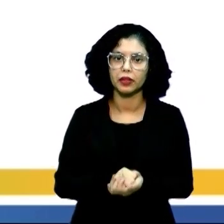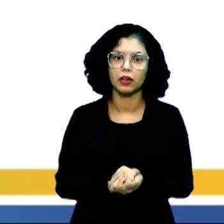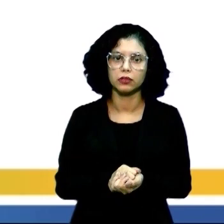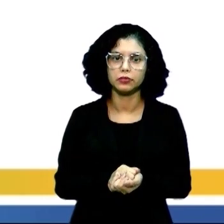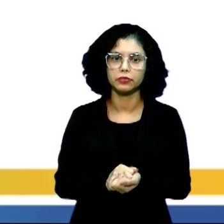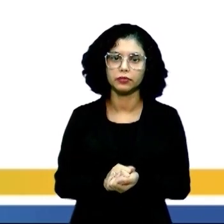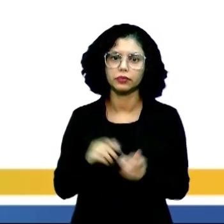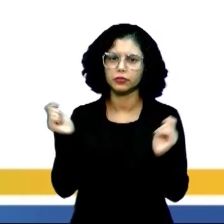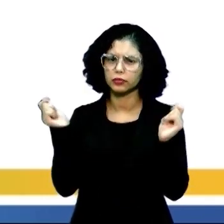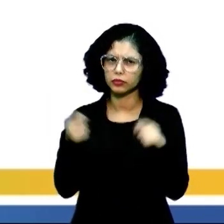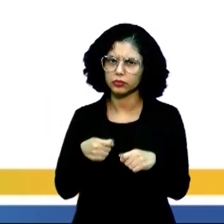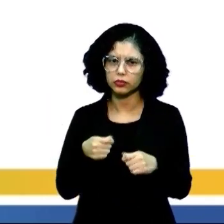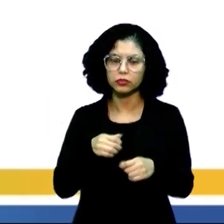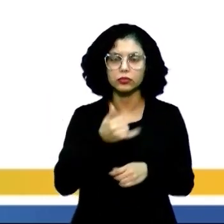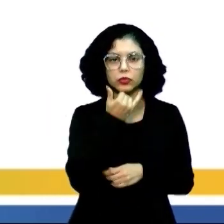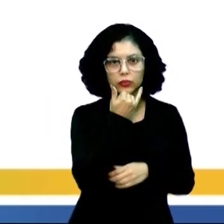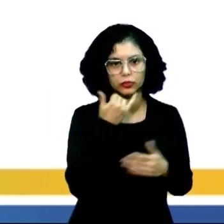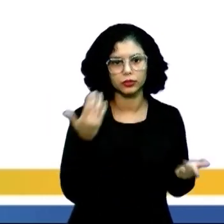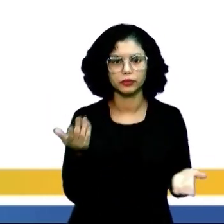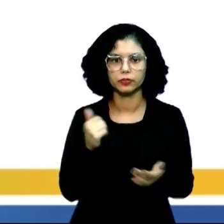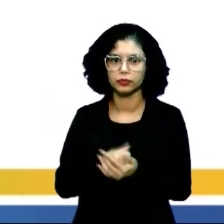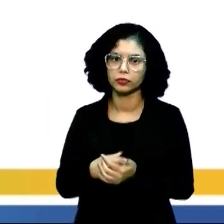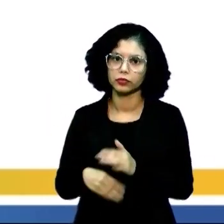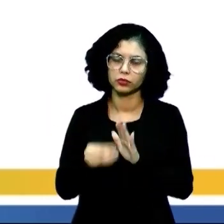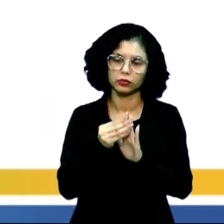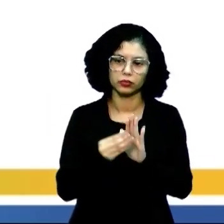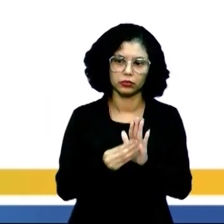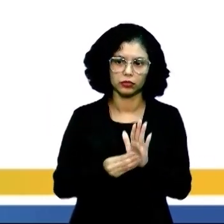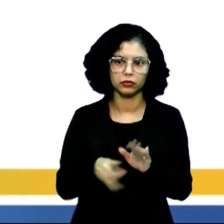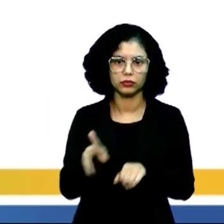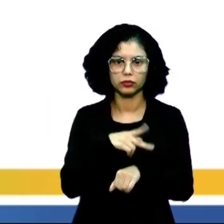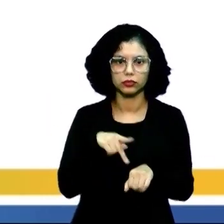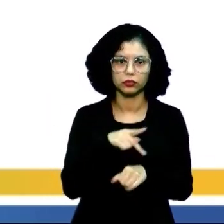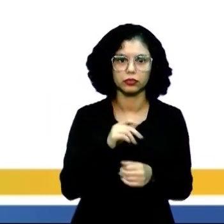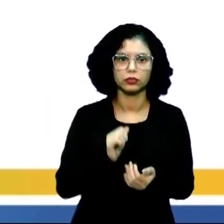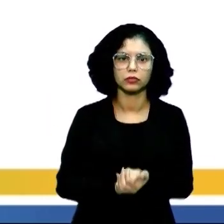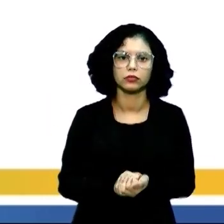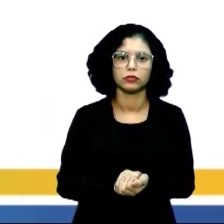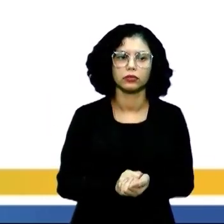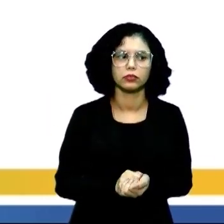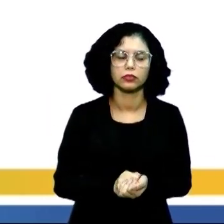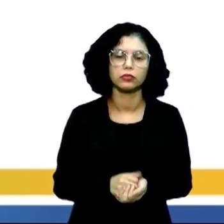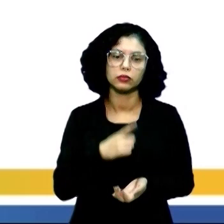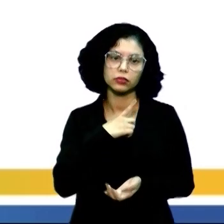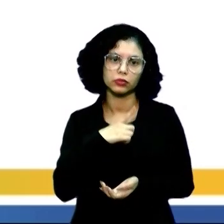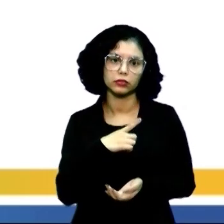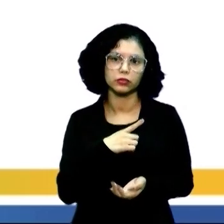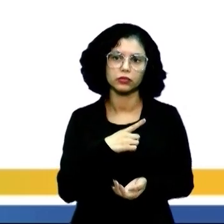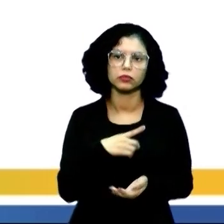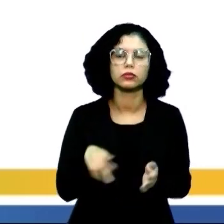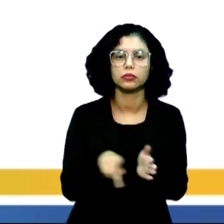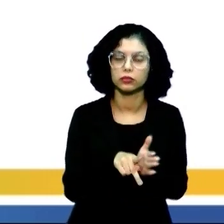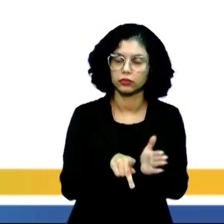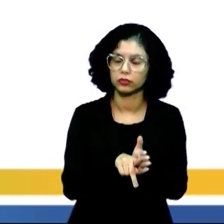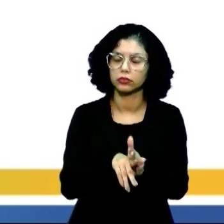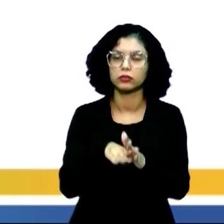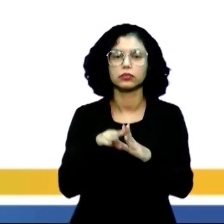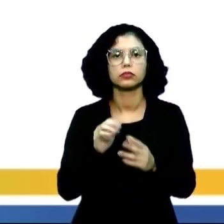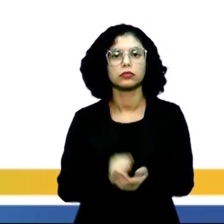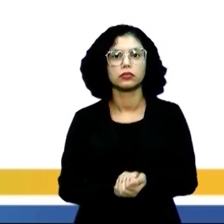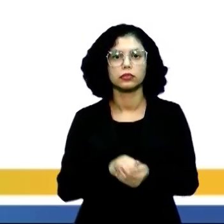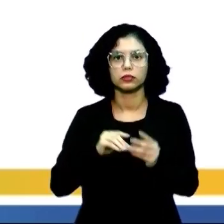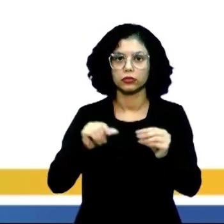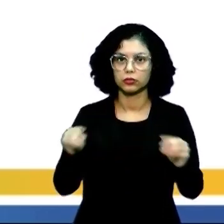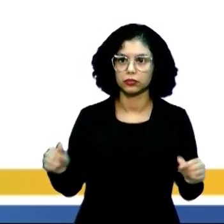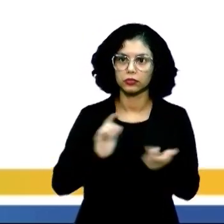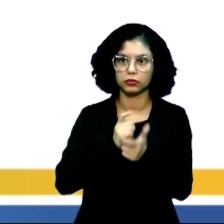uma possível desculpa o fato desses países eles terem dentro dos seus territórios